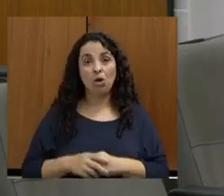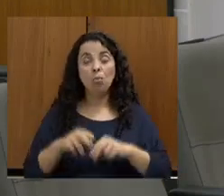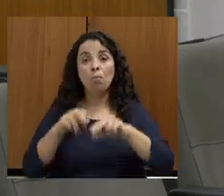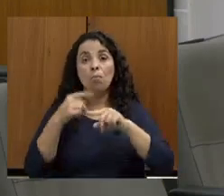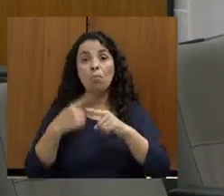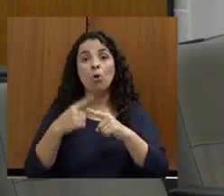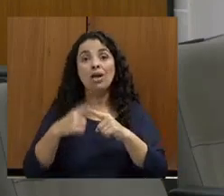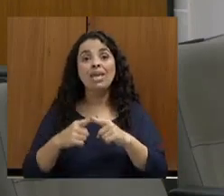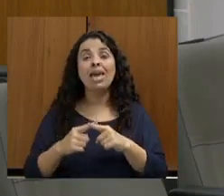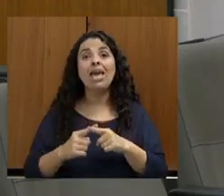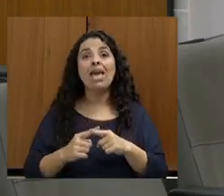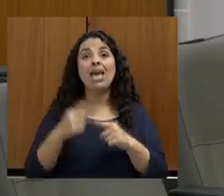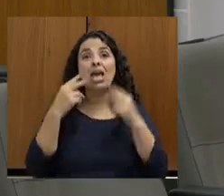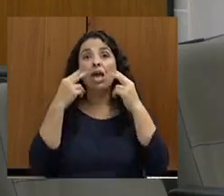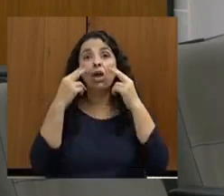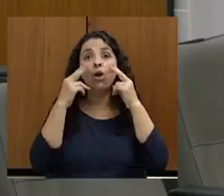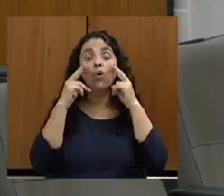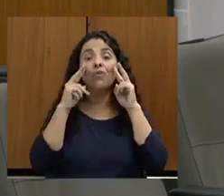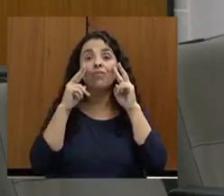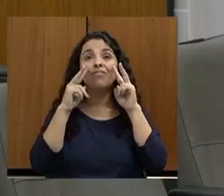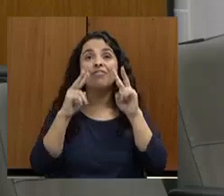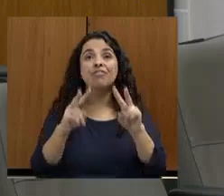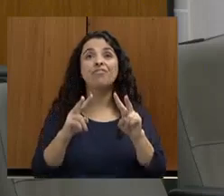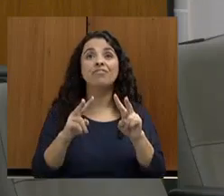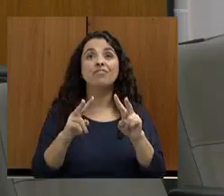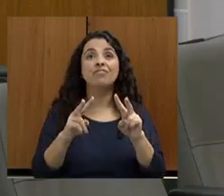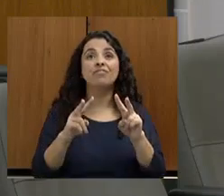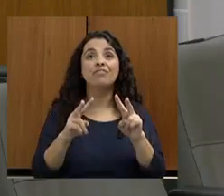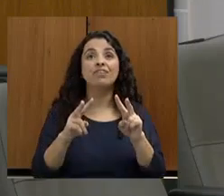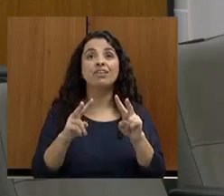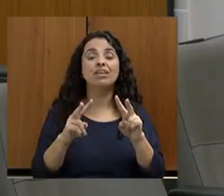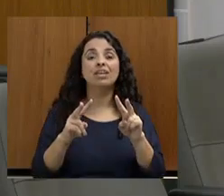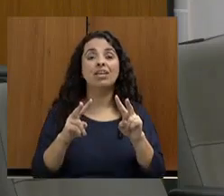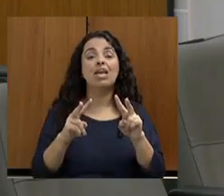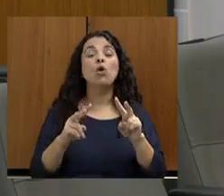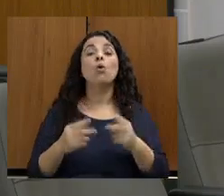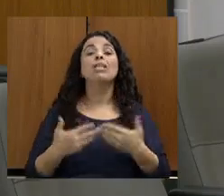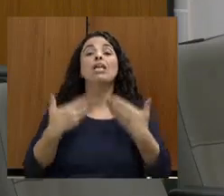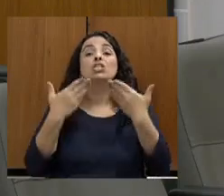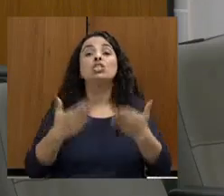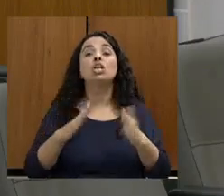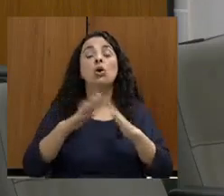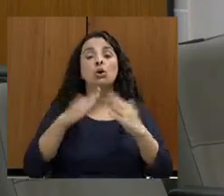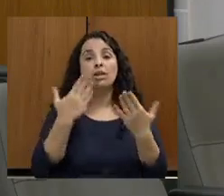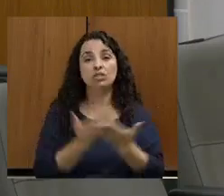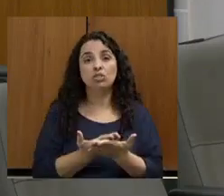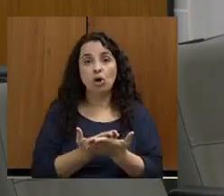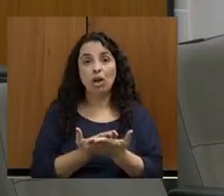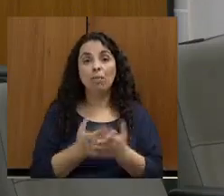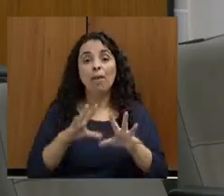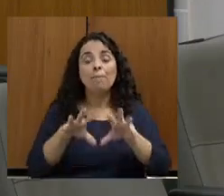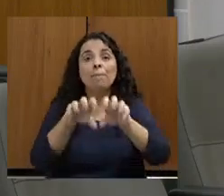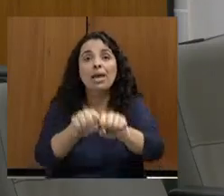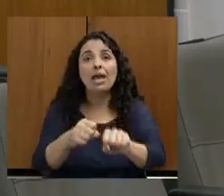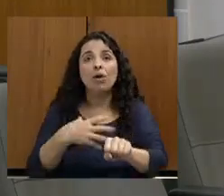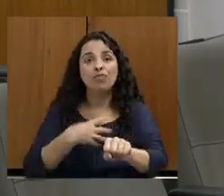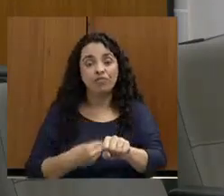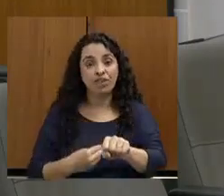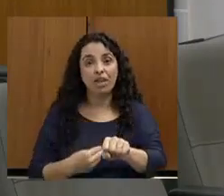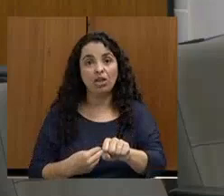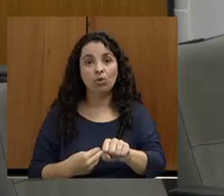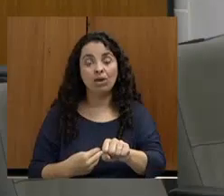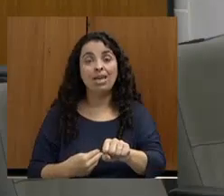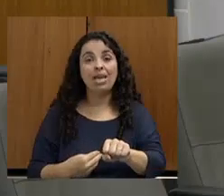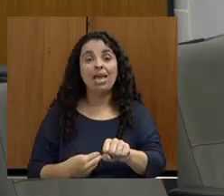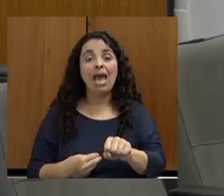esse menino, como se ela quisesse enfiar esse menino dentro das entranhas dela, de tanta dor que essa mãe sentia. E o menino todo